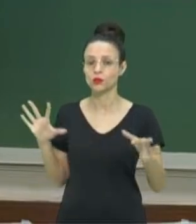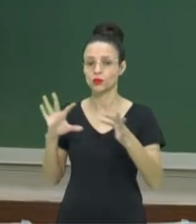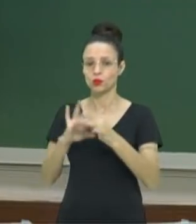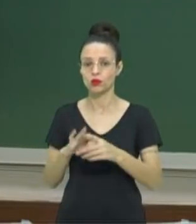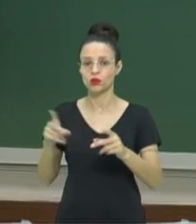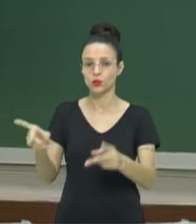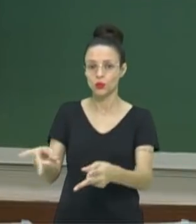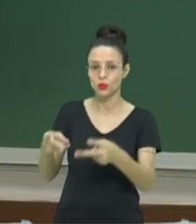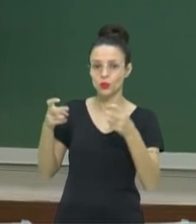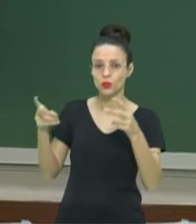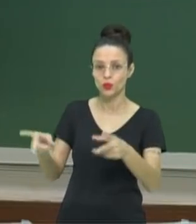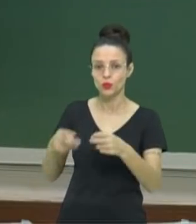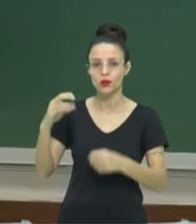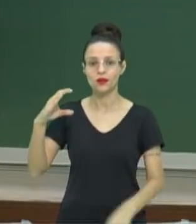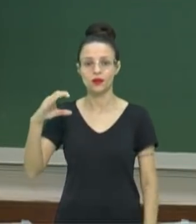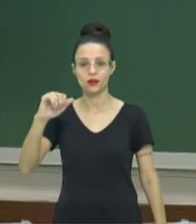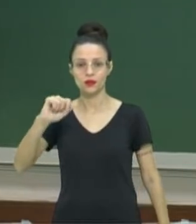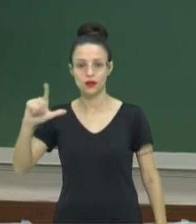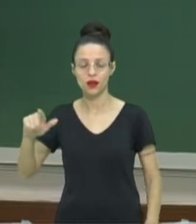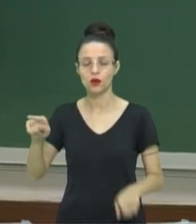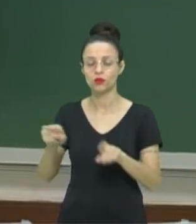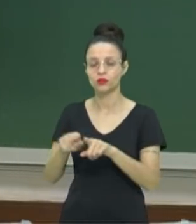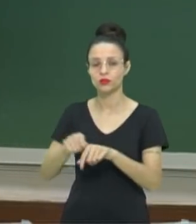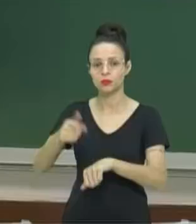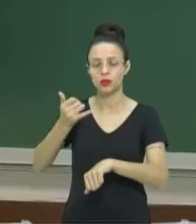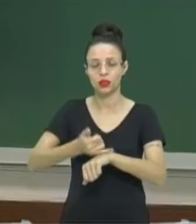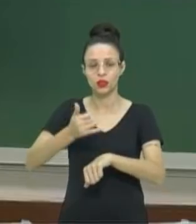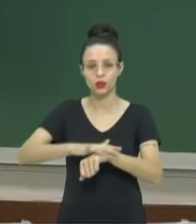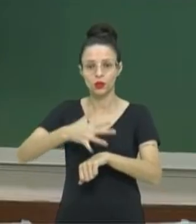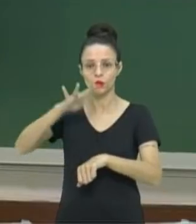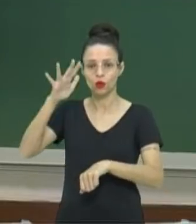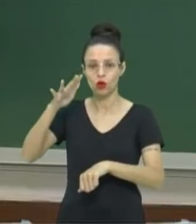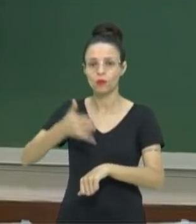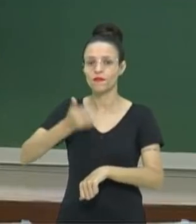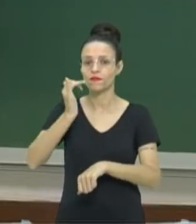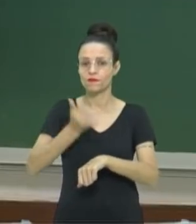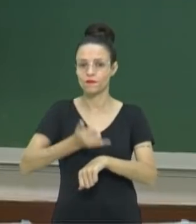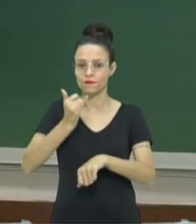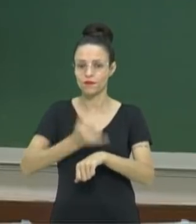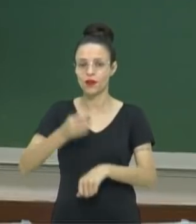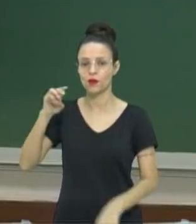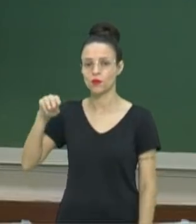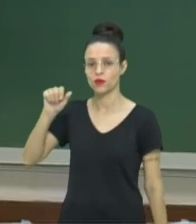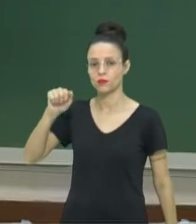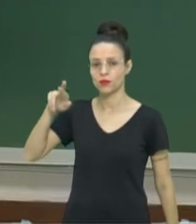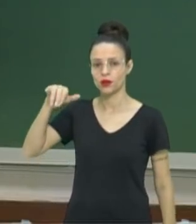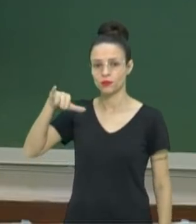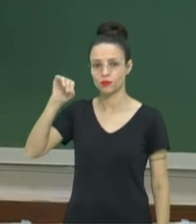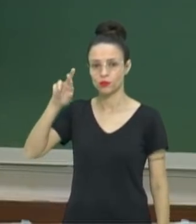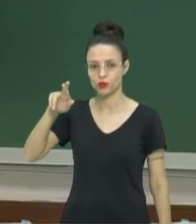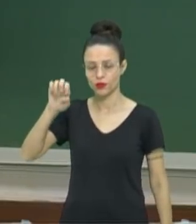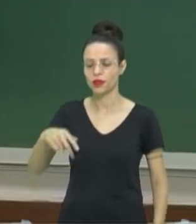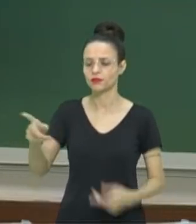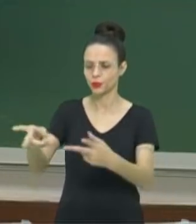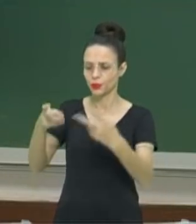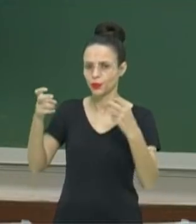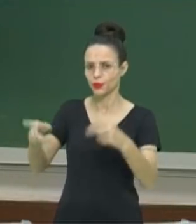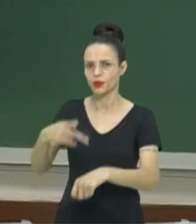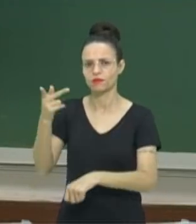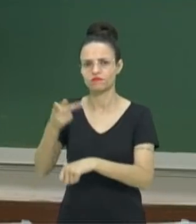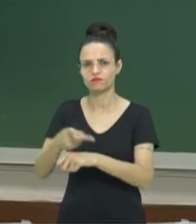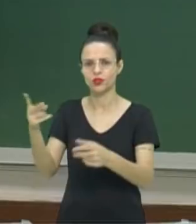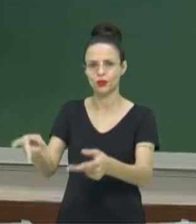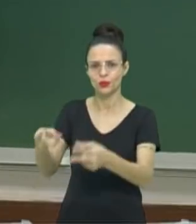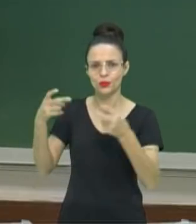na retirada de calcário, cobre, ferro e mármore. São alguns dos itens ali do extrativismo, dos